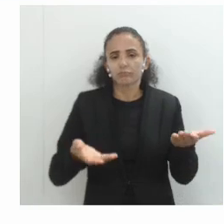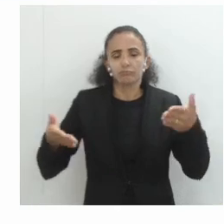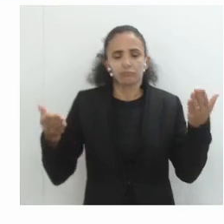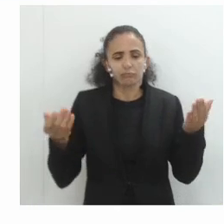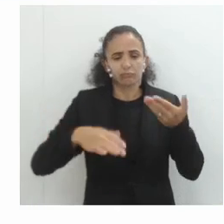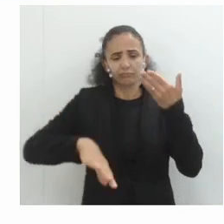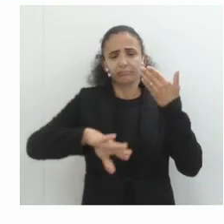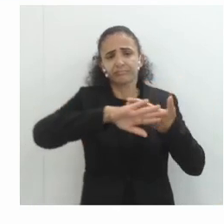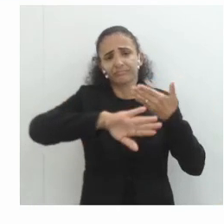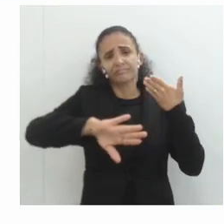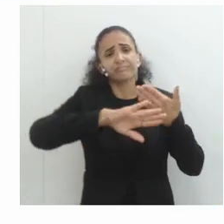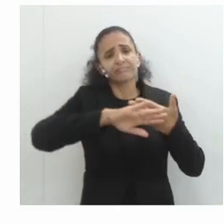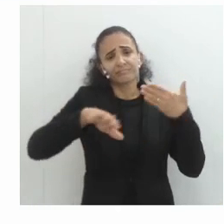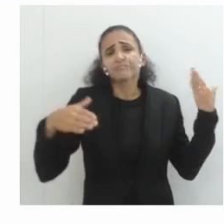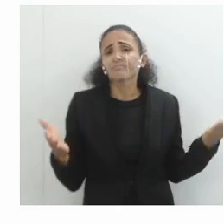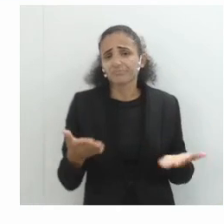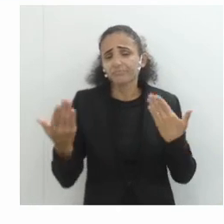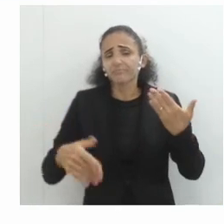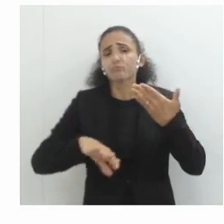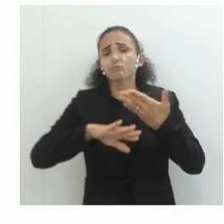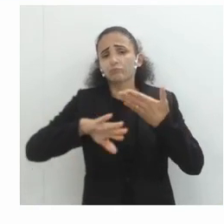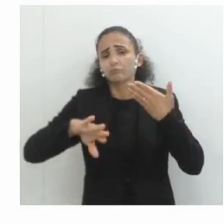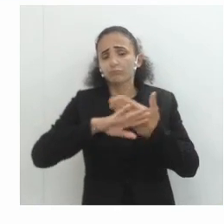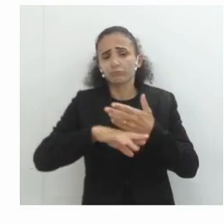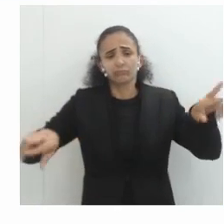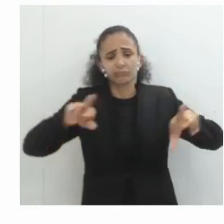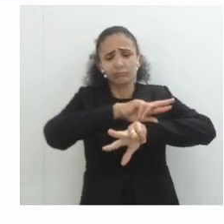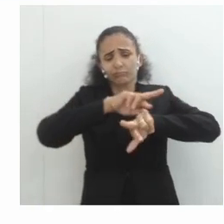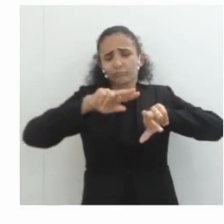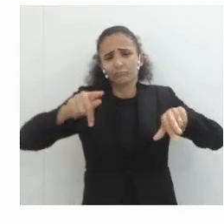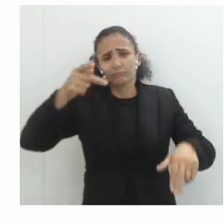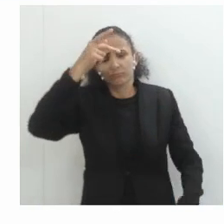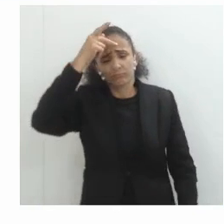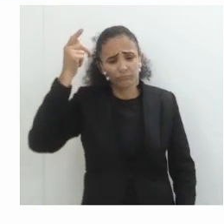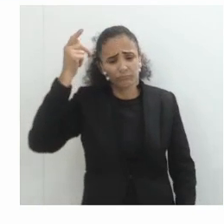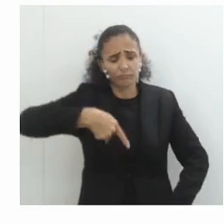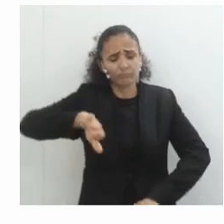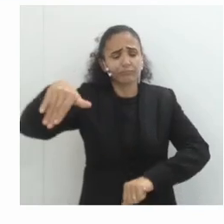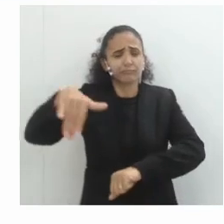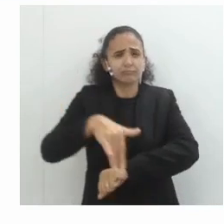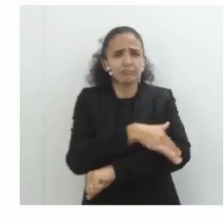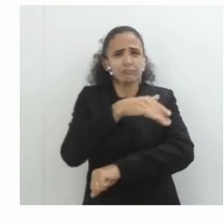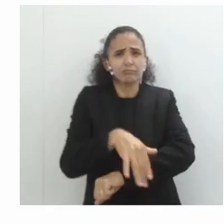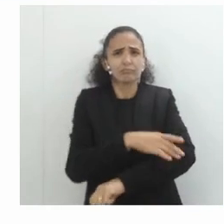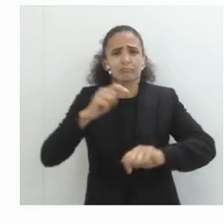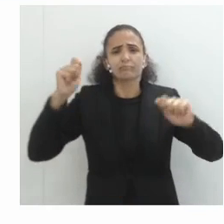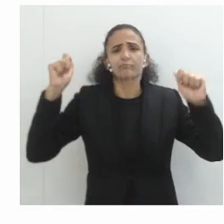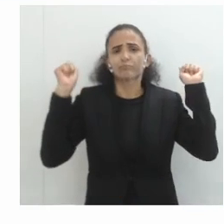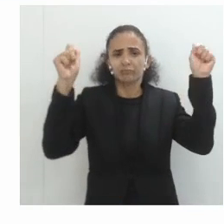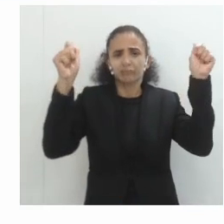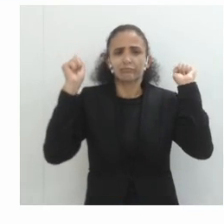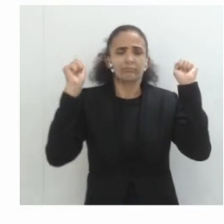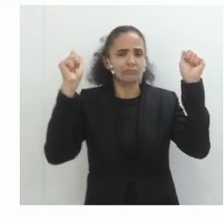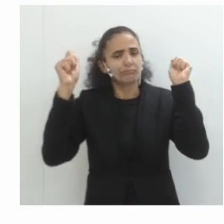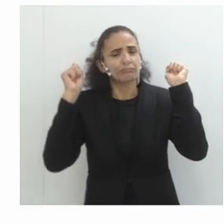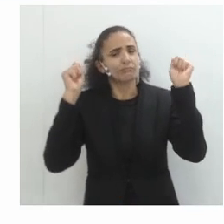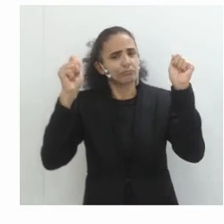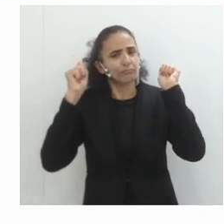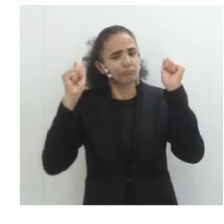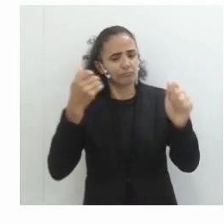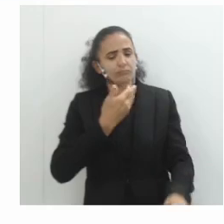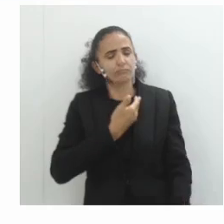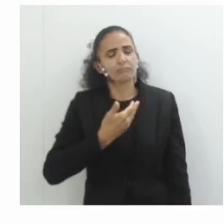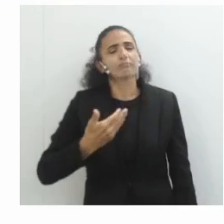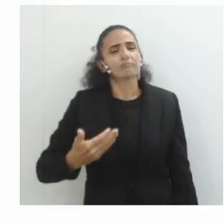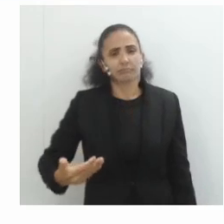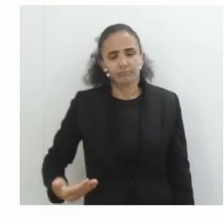movimento separatista, tá, gente? E aí milhares de pessoas foram à rua, o governo, de certa forma,